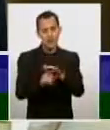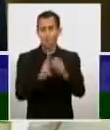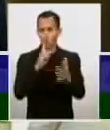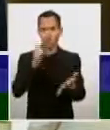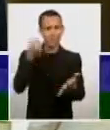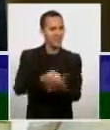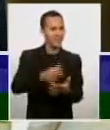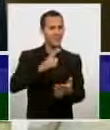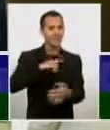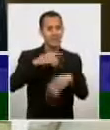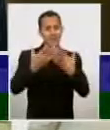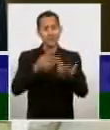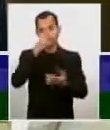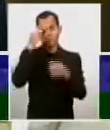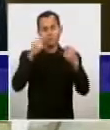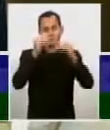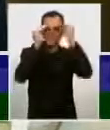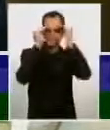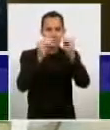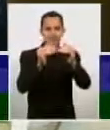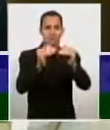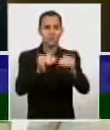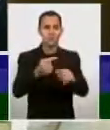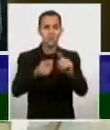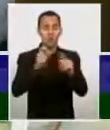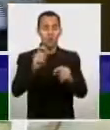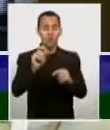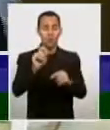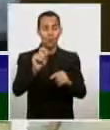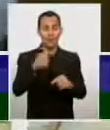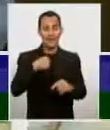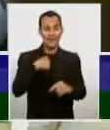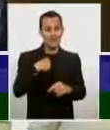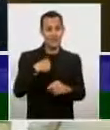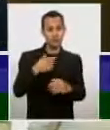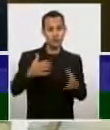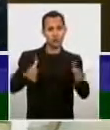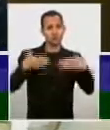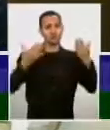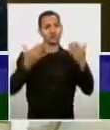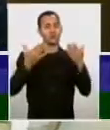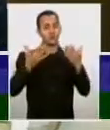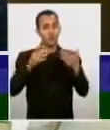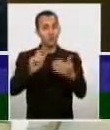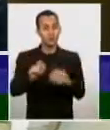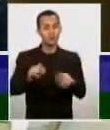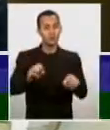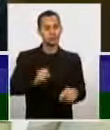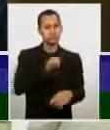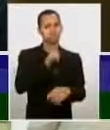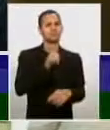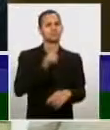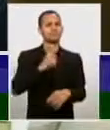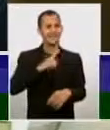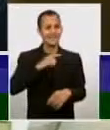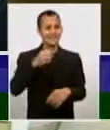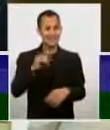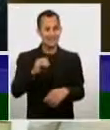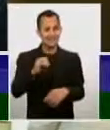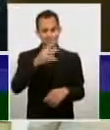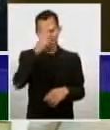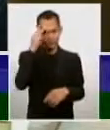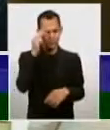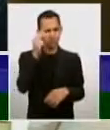lei e a pessoa tem que obedecer. O que me deixa meio assustado, indignado, se esses